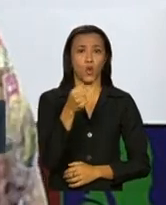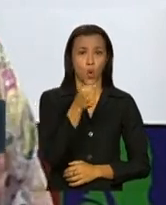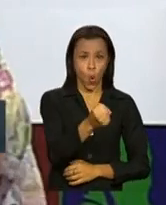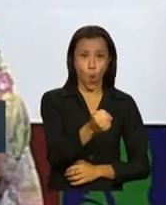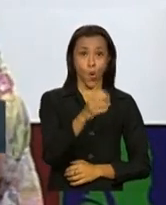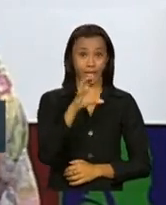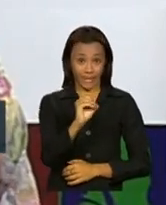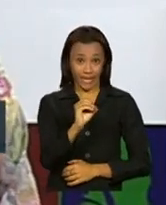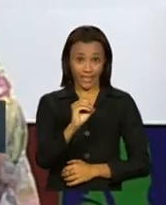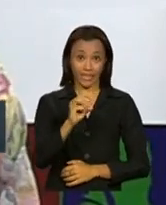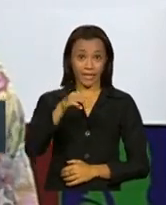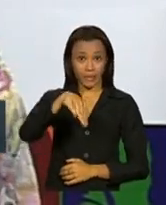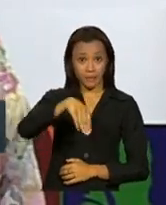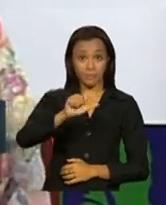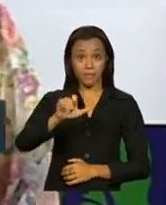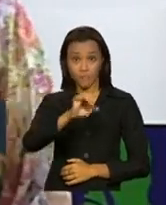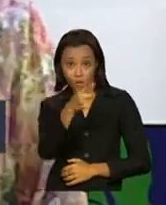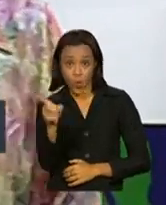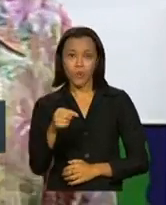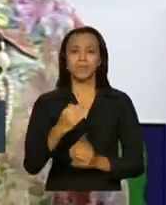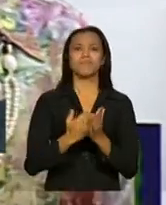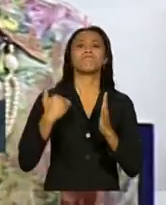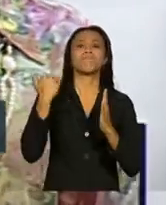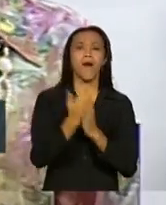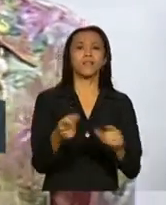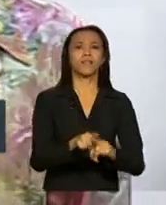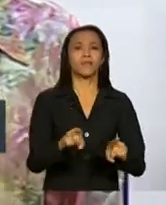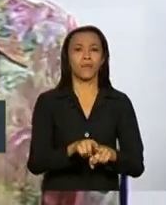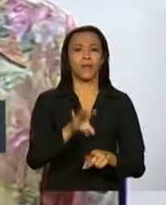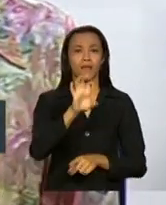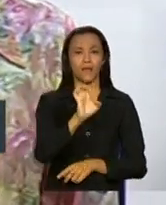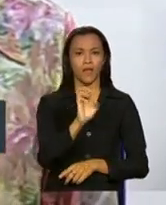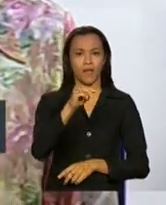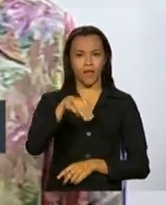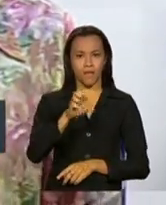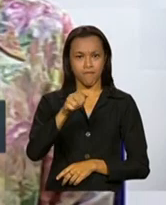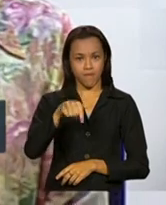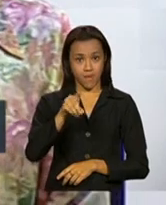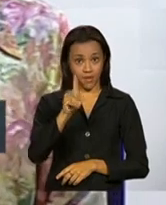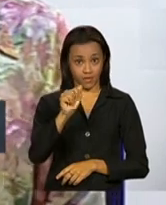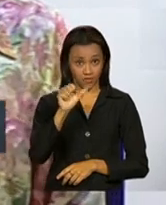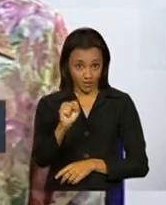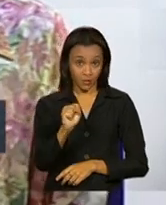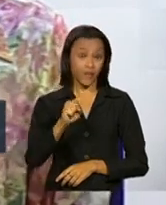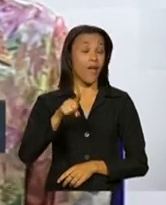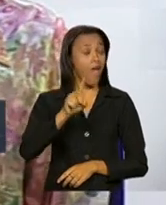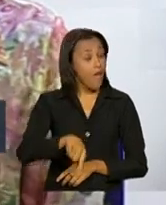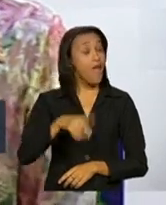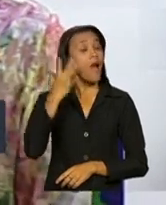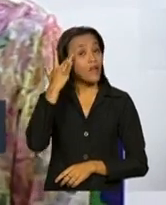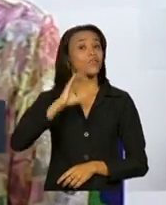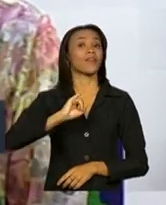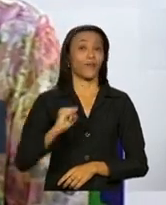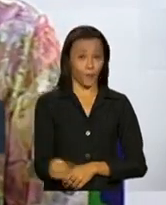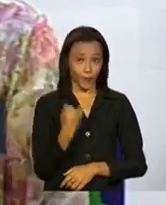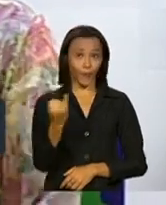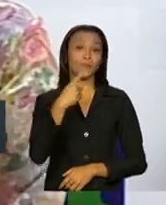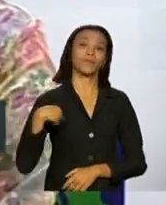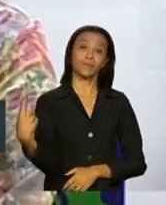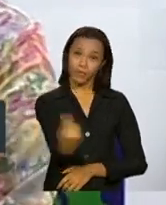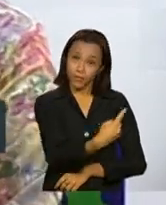Fora as emendas né Eu acho que isso é super importante para nós não